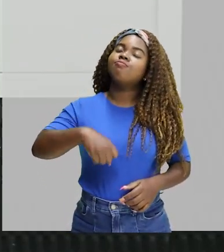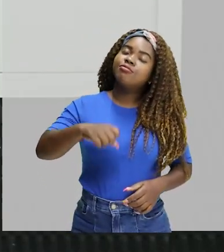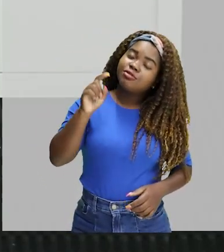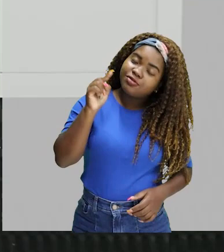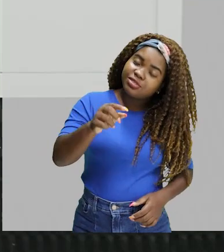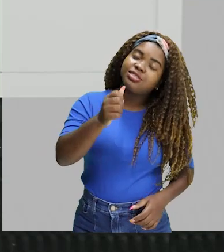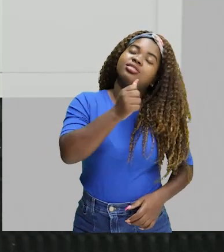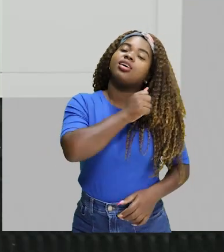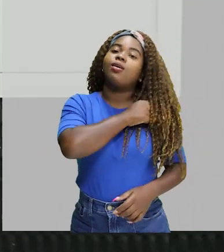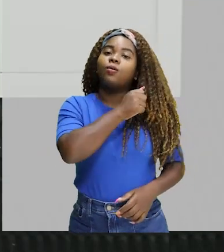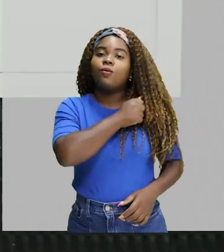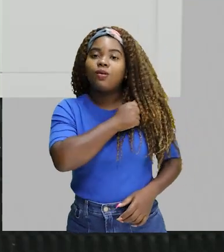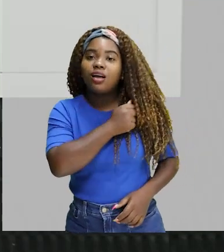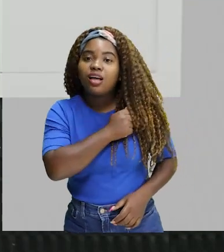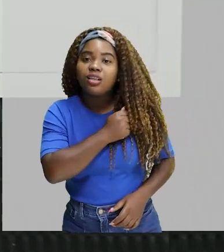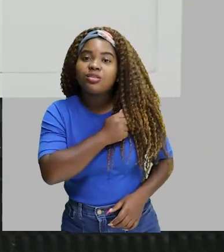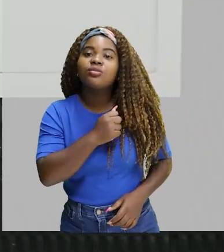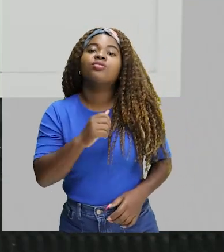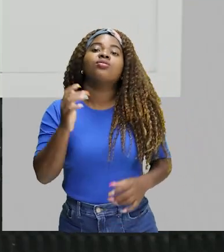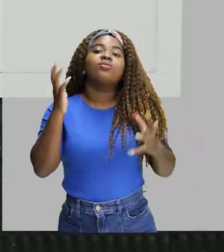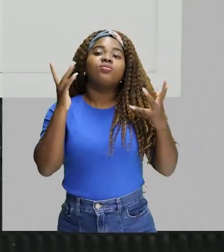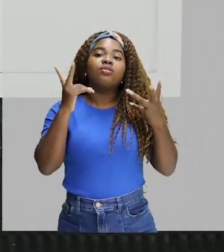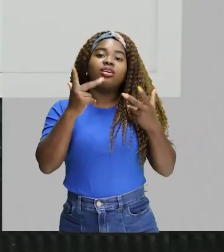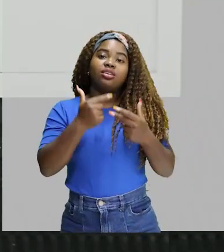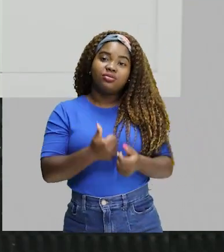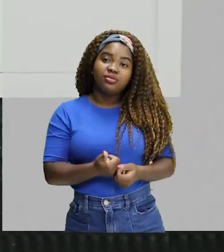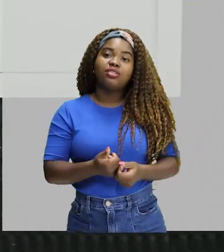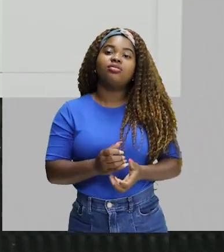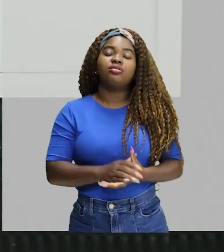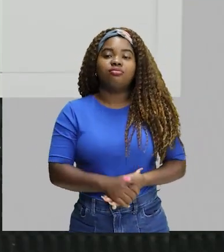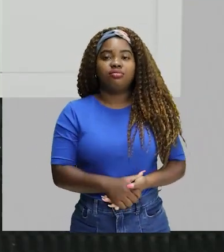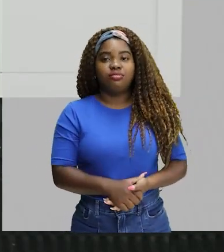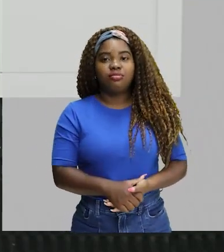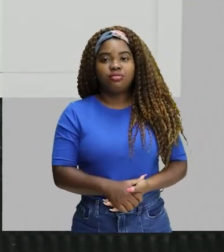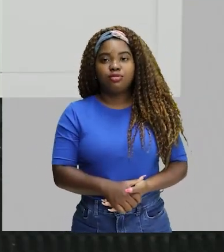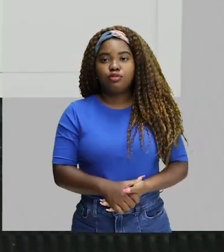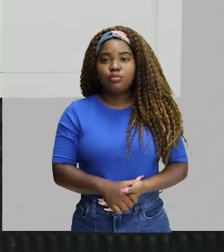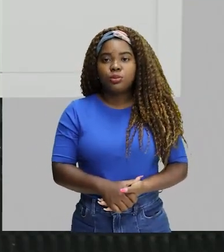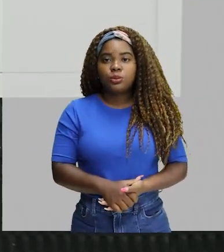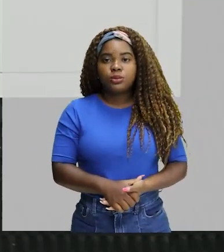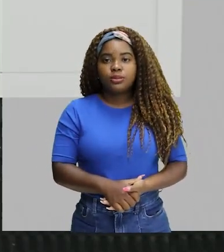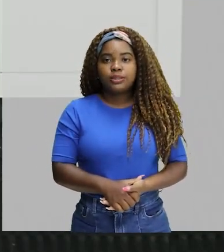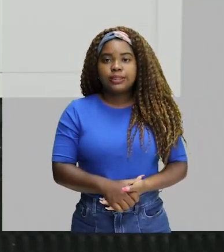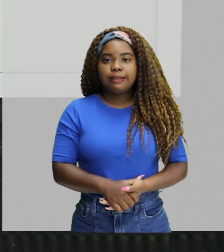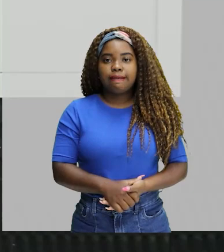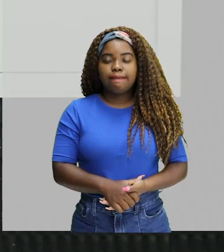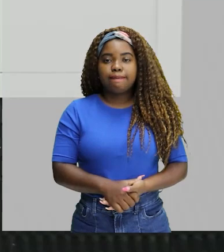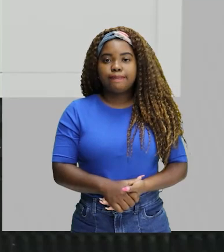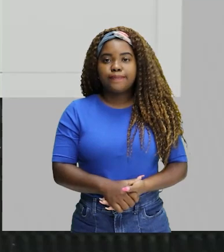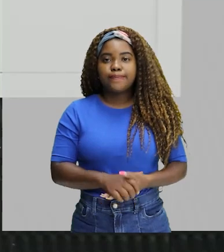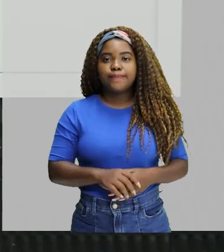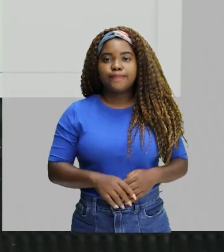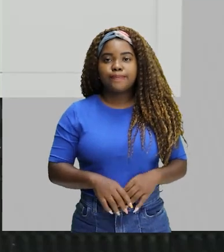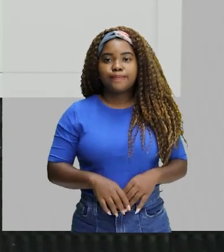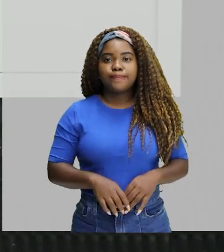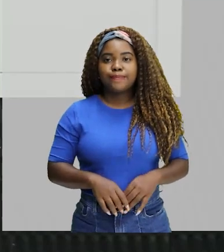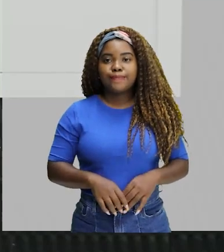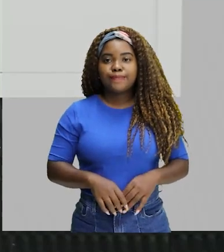aluno Gonçalves Dias, você não vacila com isso. O método dialético. Correto? Olha só.